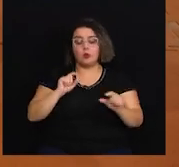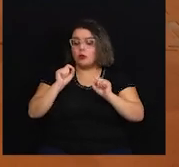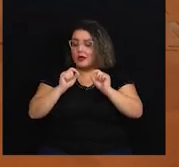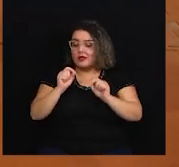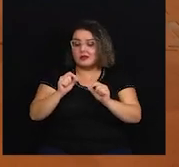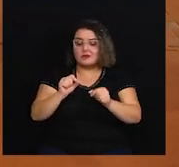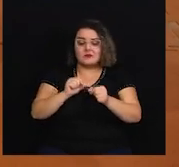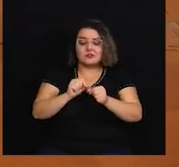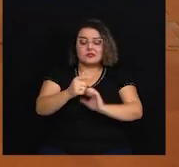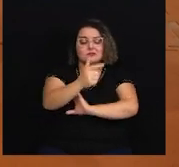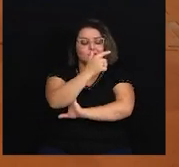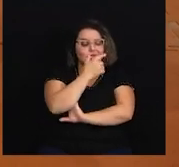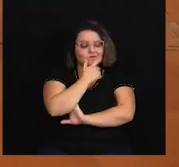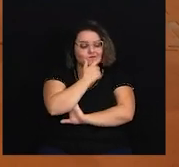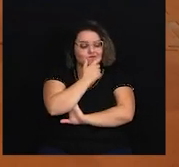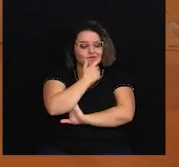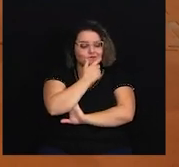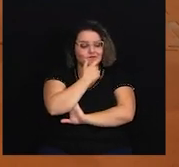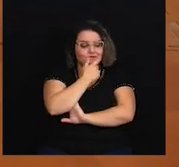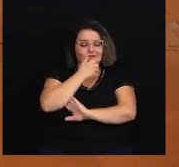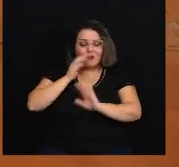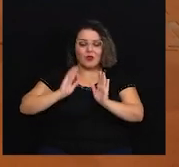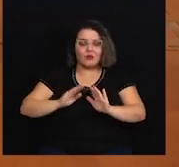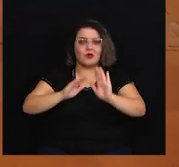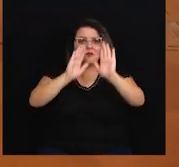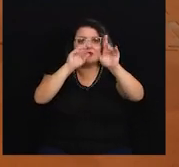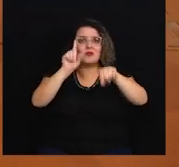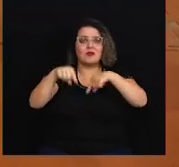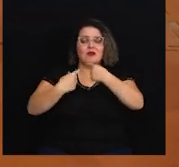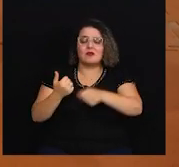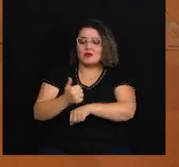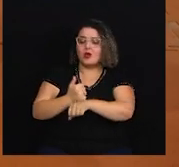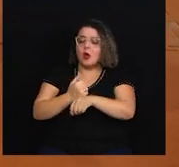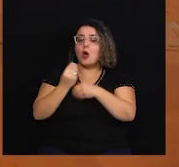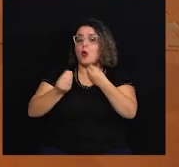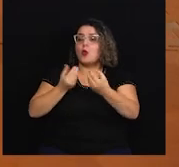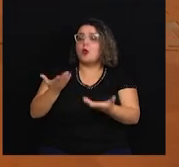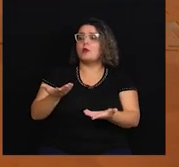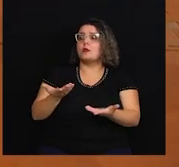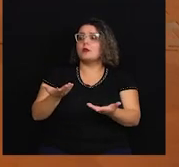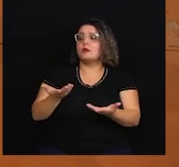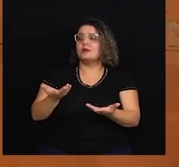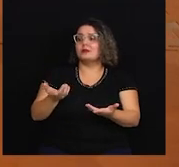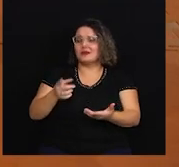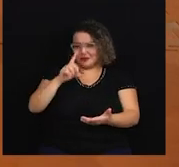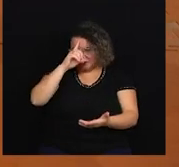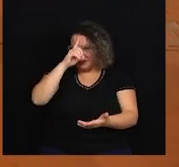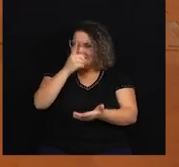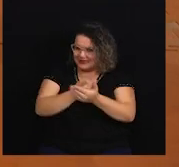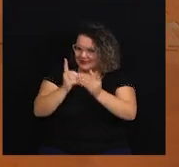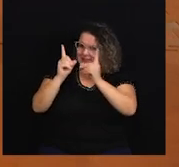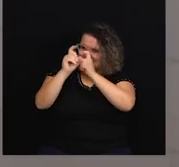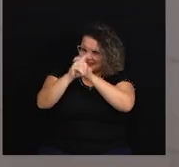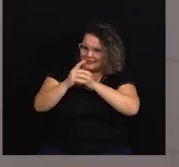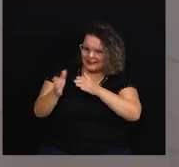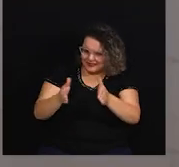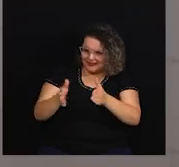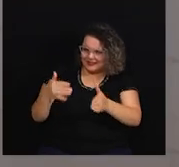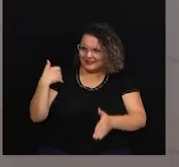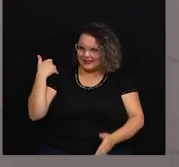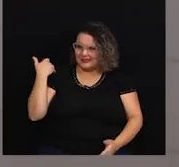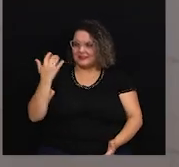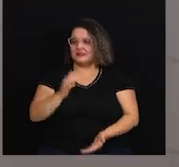vou fazer agora eu vou seguir no basquete eu vou seguir para uma outra profissão como é que foi essa porque essa é uma decisão difícil né quando tá nessa facilidade